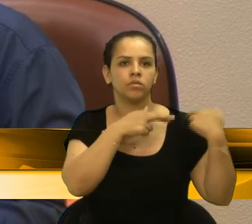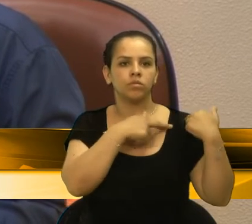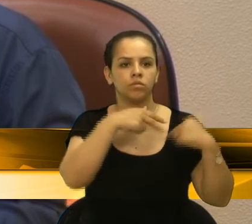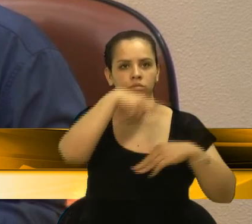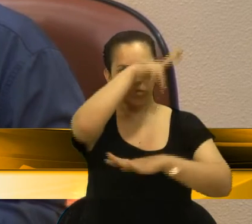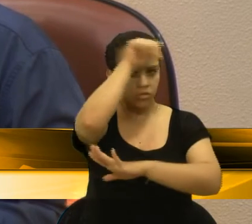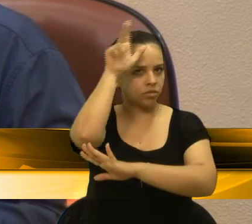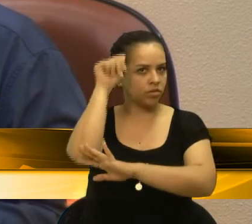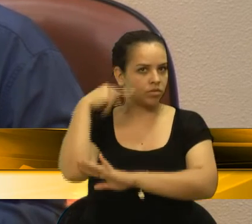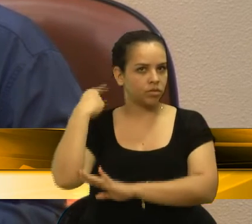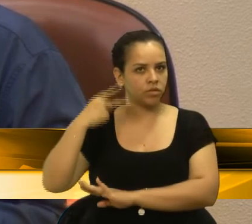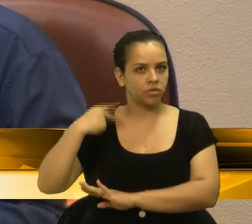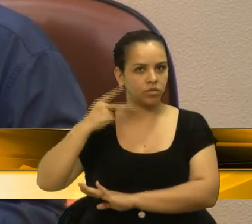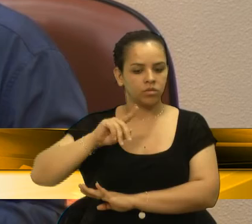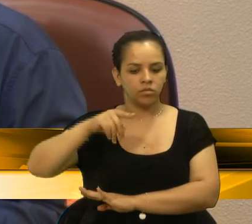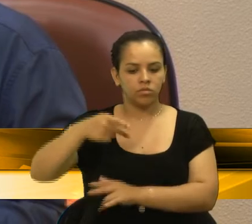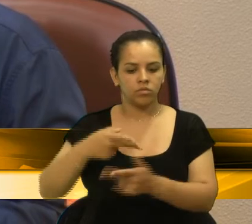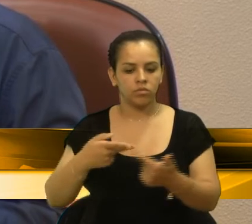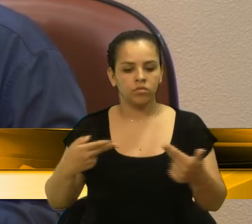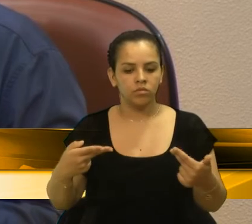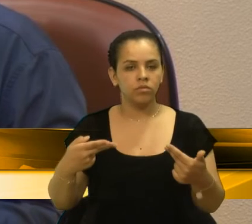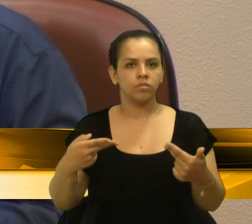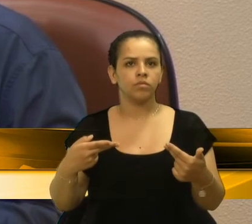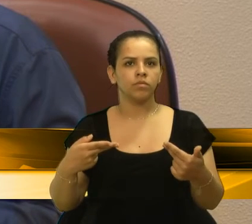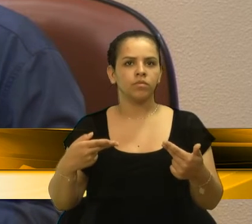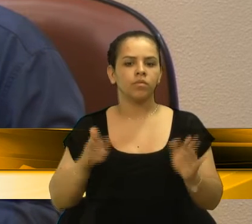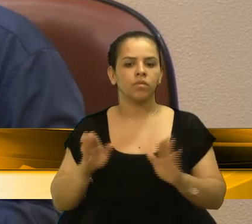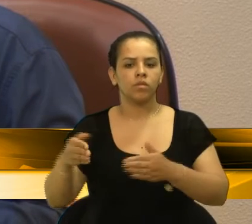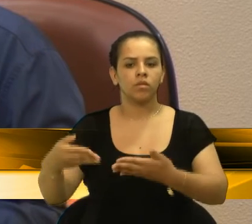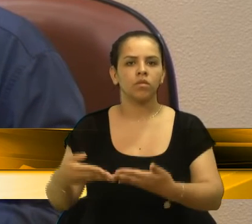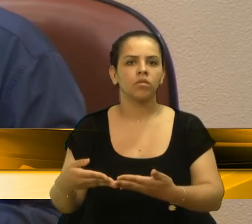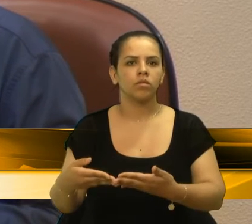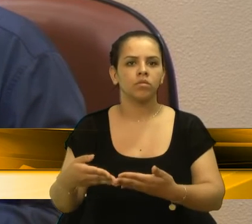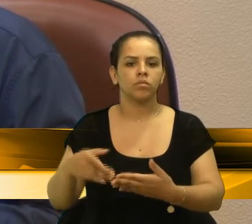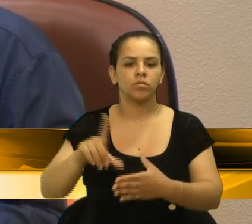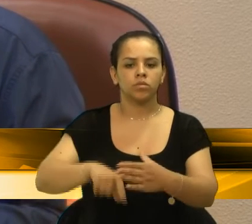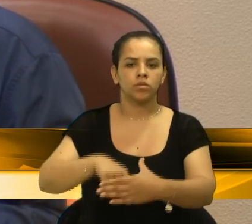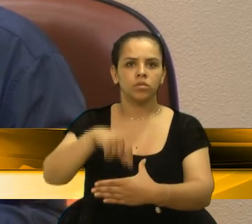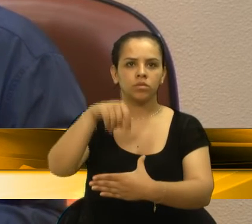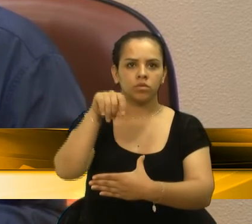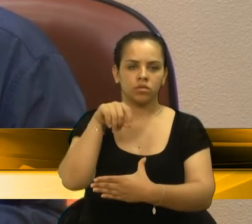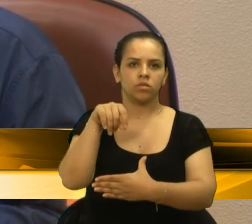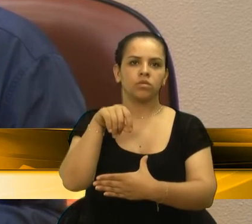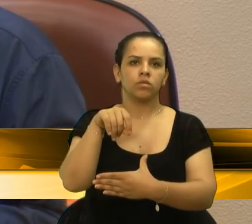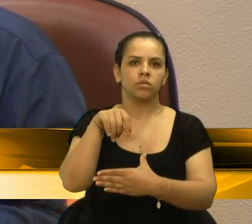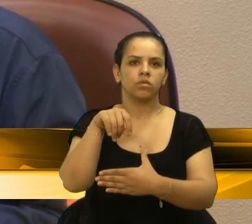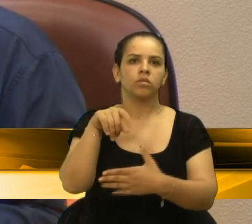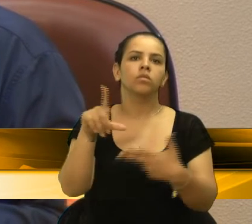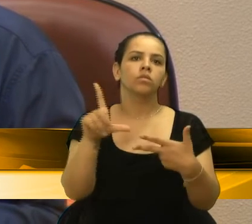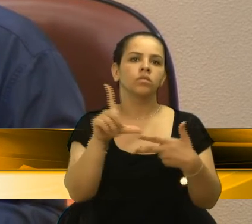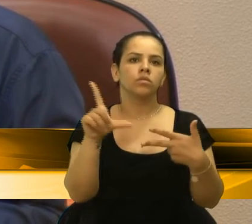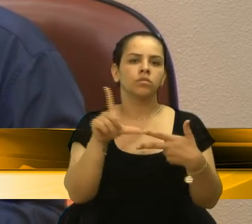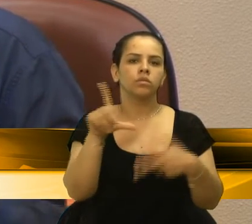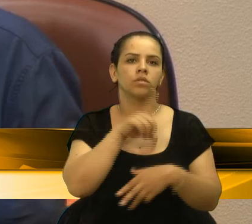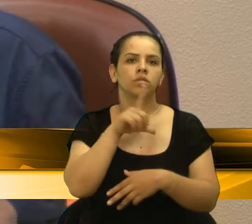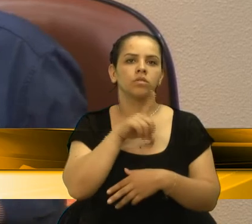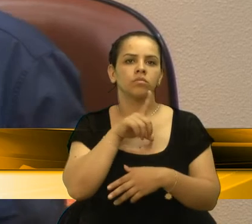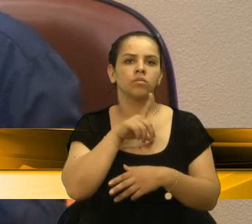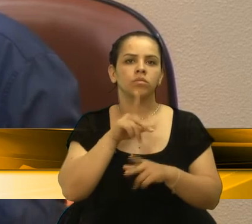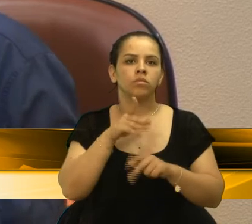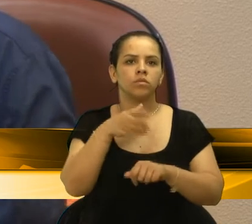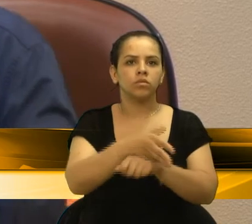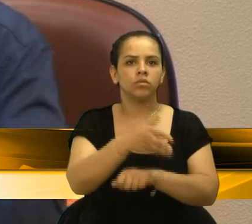prefeitos e vereadores e da outras providências. A comissão processante foi constituída por sorteio entre os membros do Legislativo Caxiense e conta com os seguintes